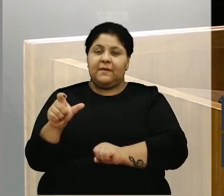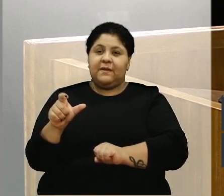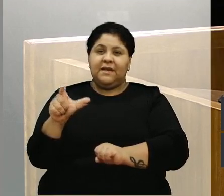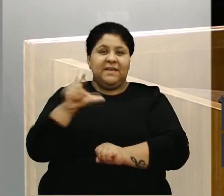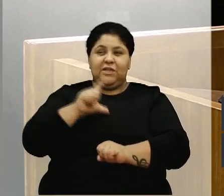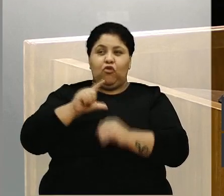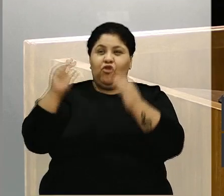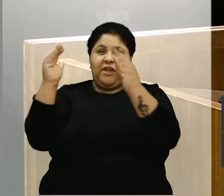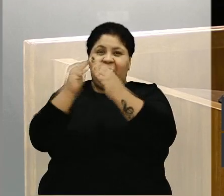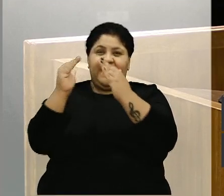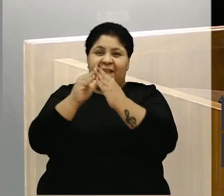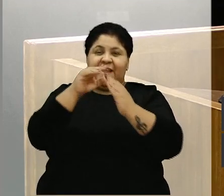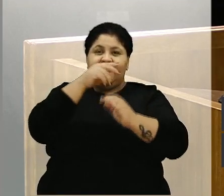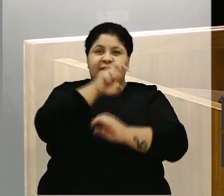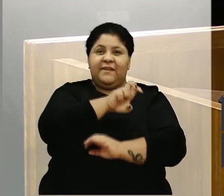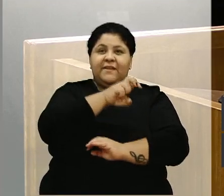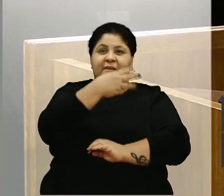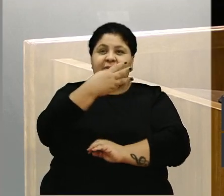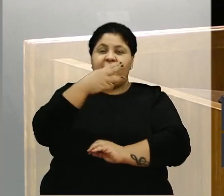desalojadas